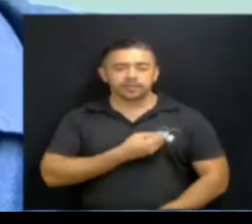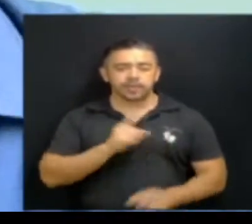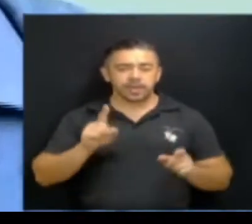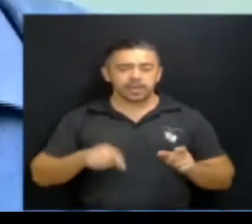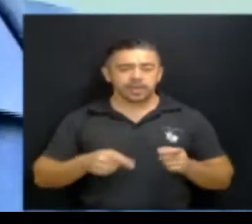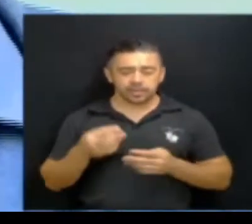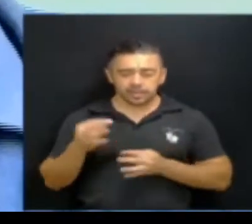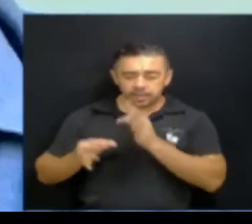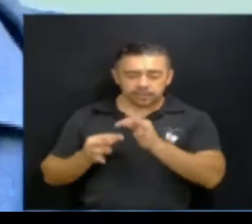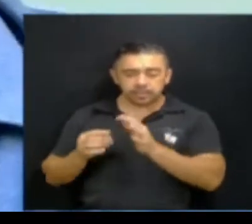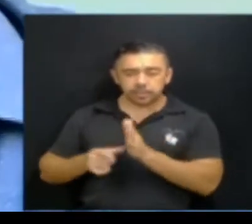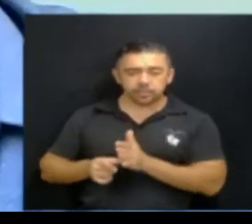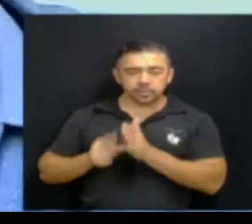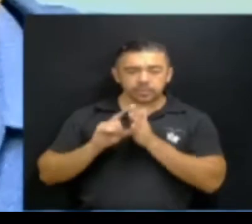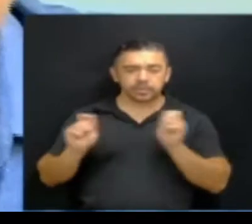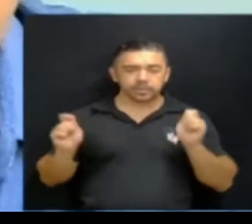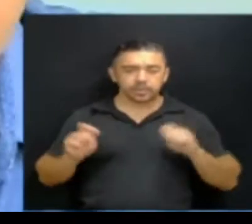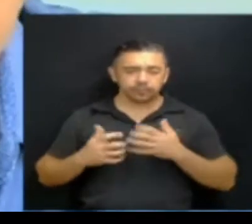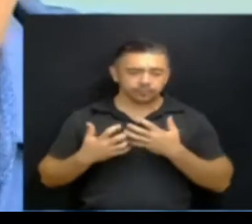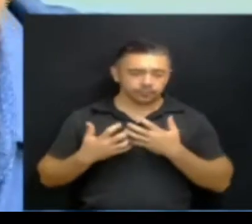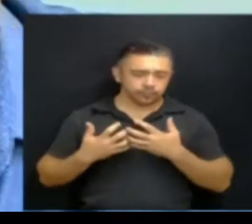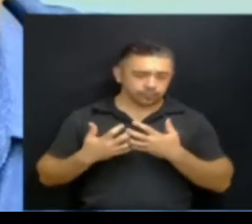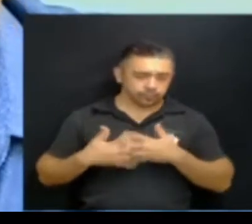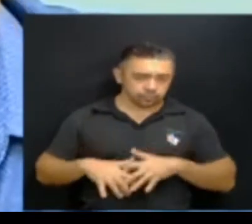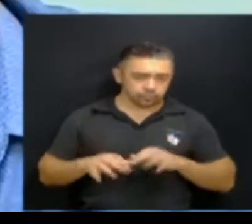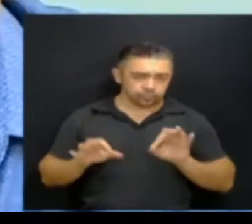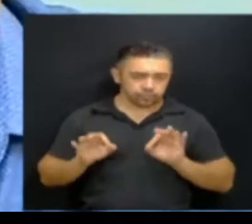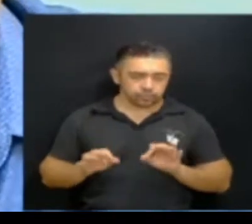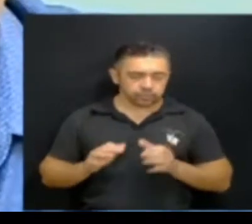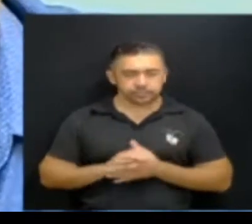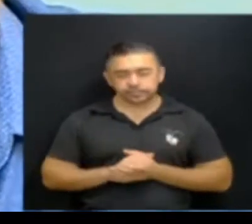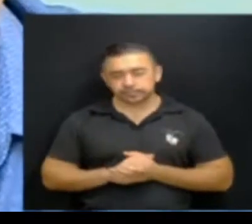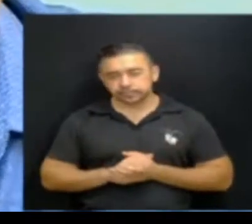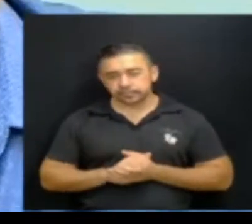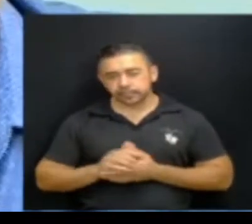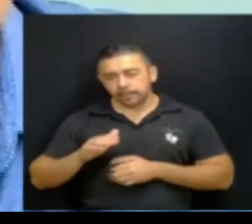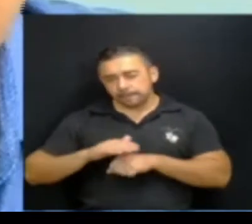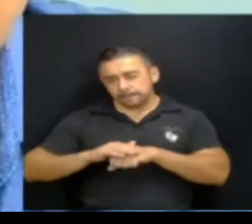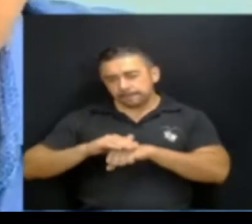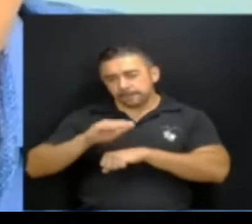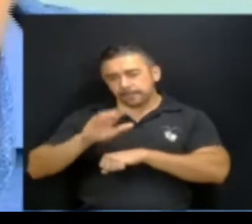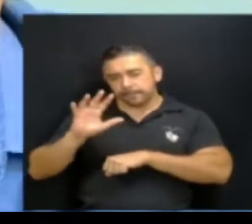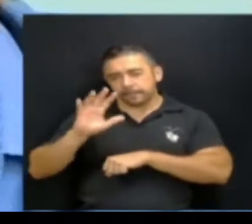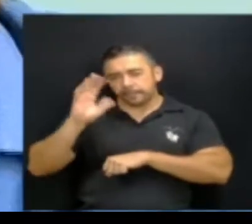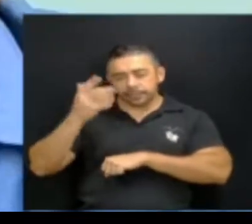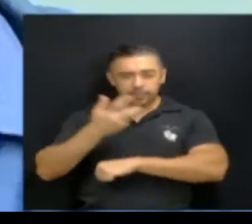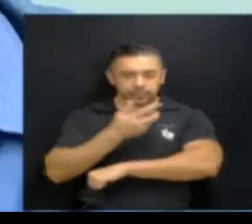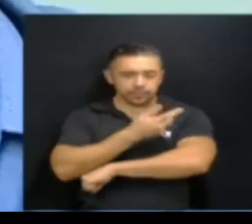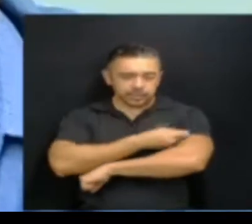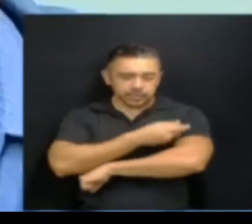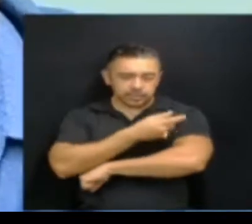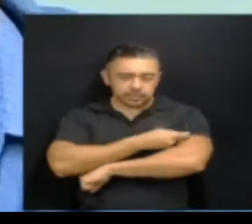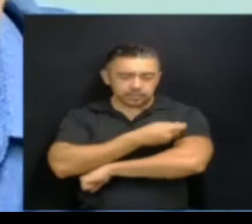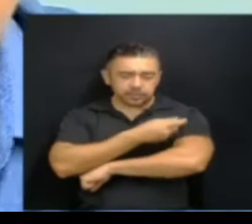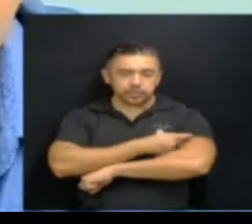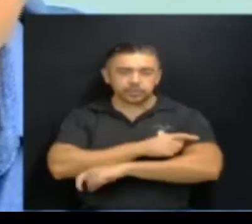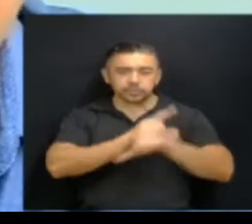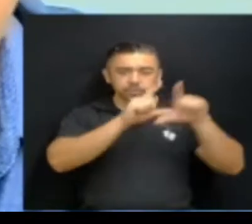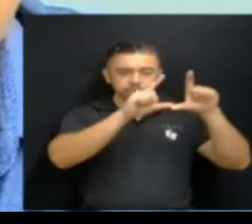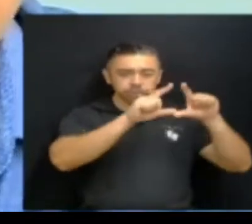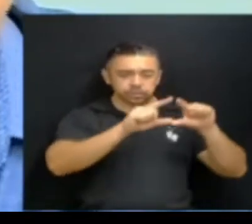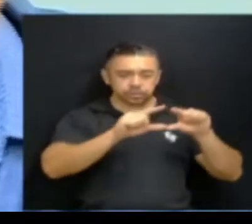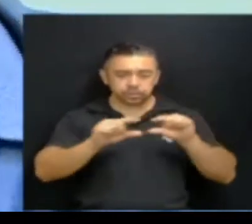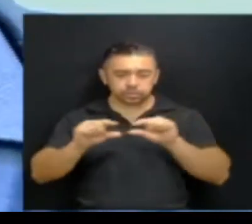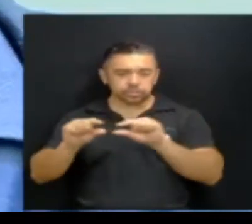que realmente funciona. E não é por coincidência que, com o aumento de um número de pessoas vacinadas, também se diminuiu